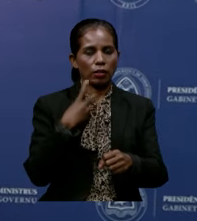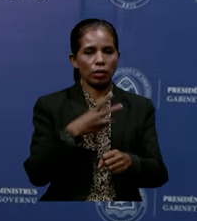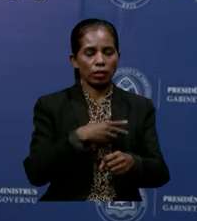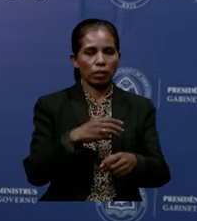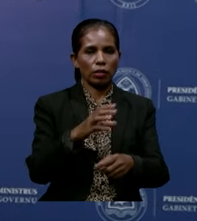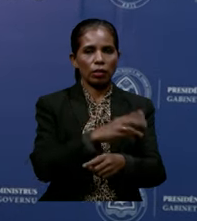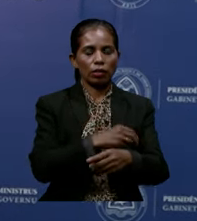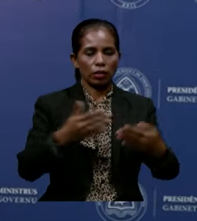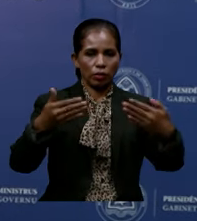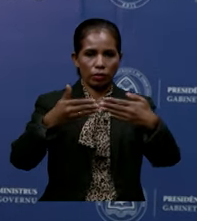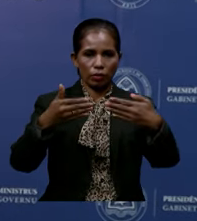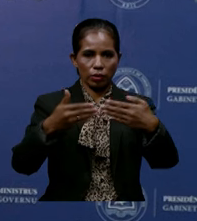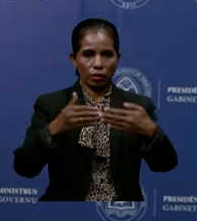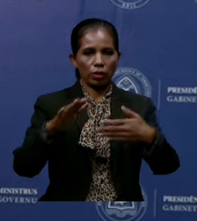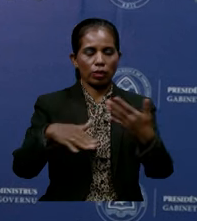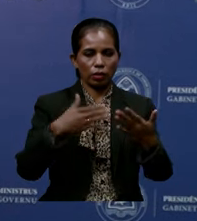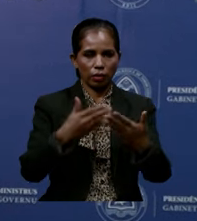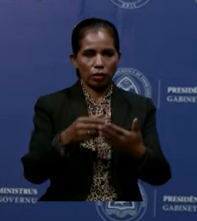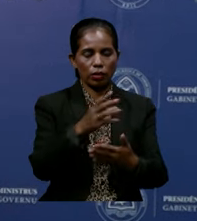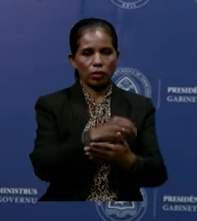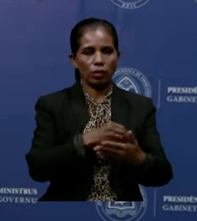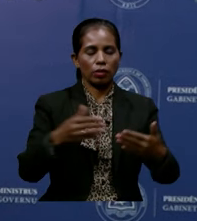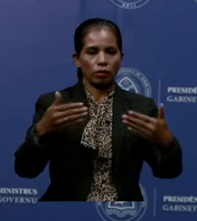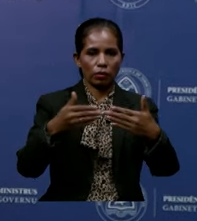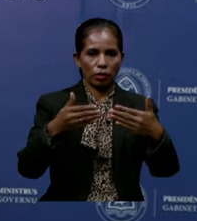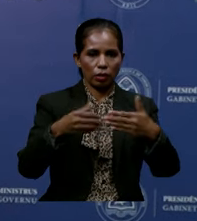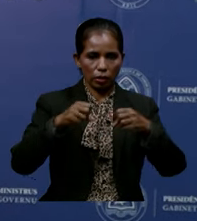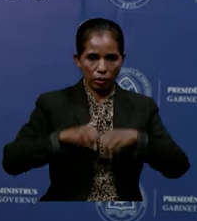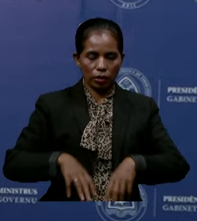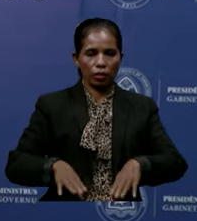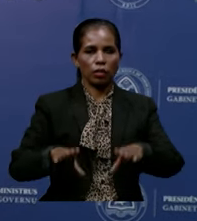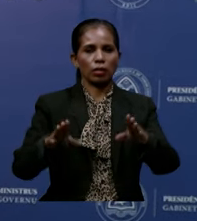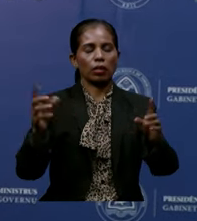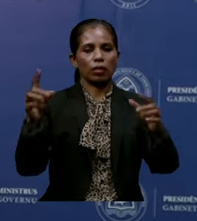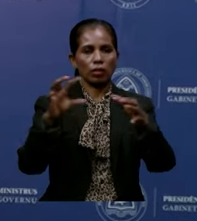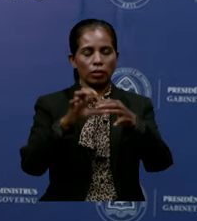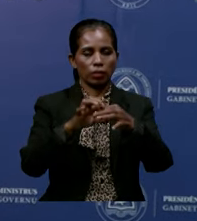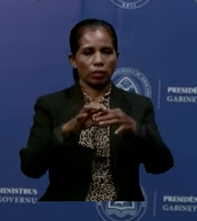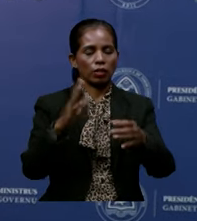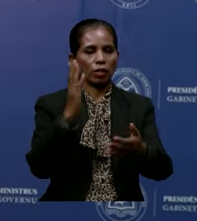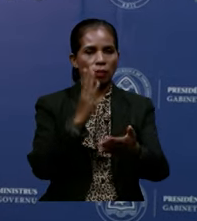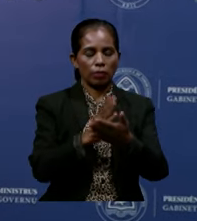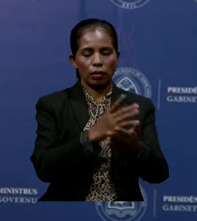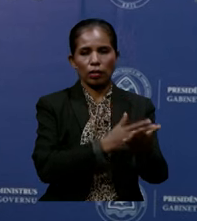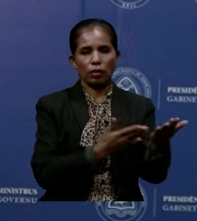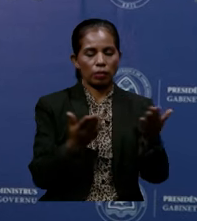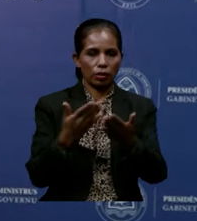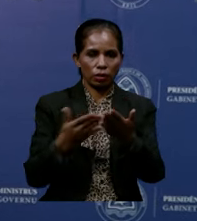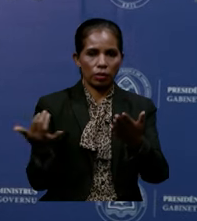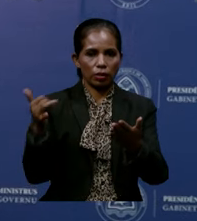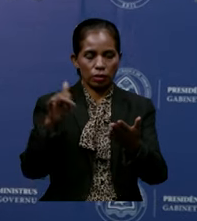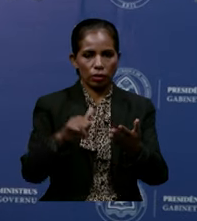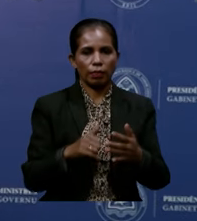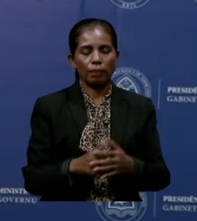frontera terrestre e frontera maritim yang liga ho atividades contrabando sira ba prevensaun. Tuia